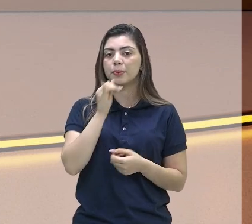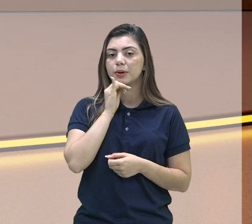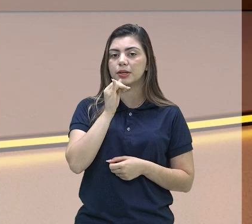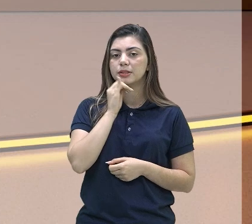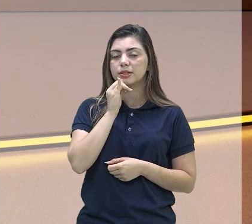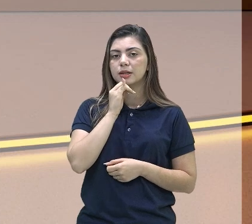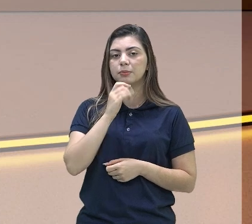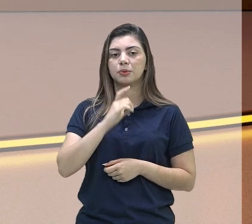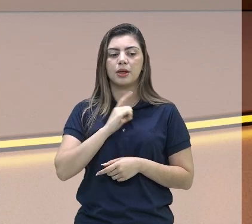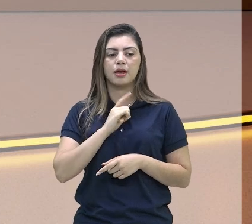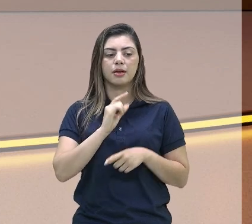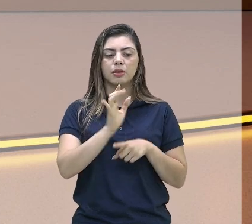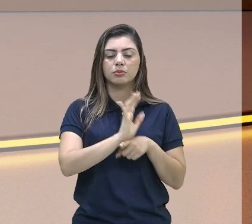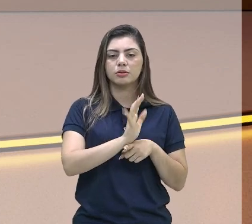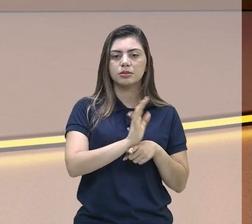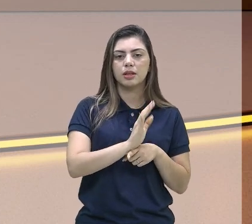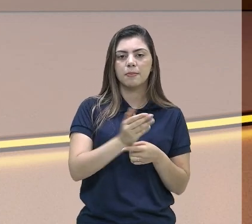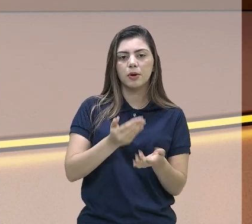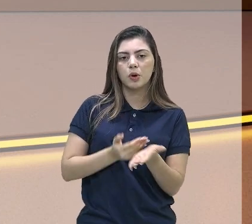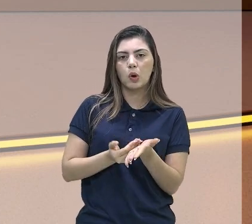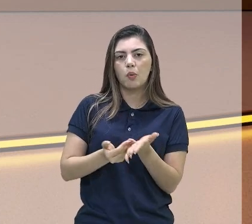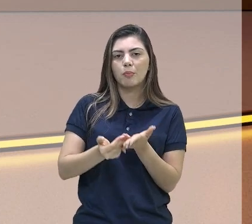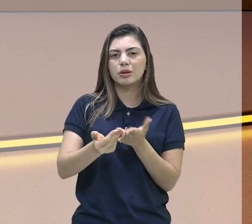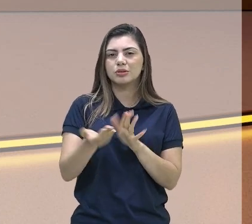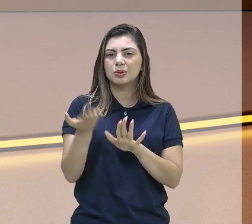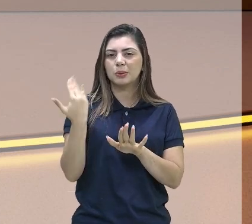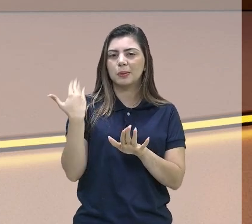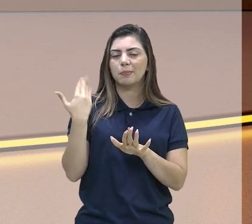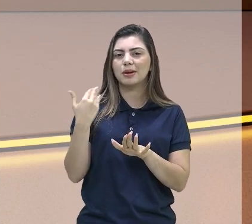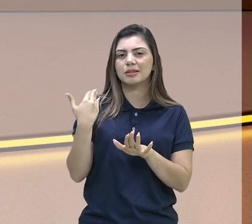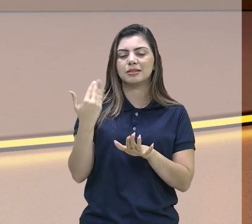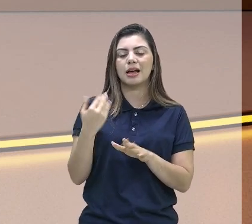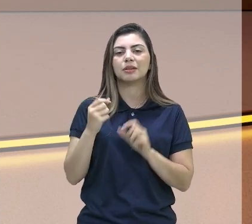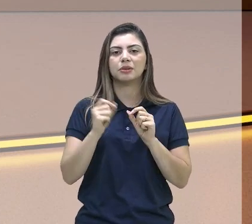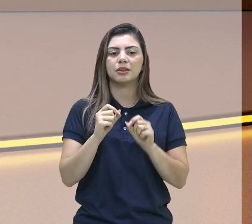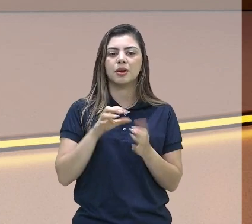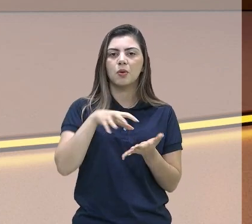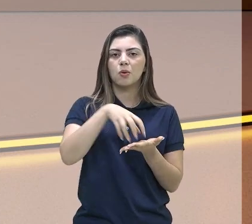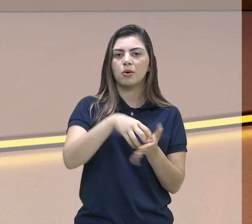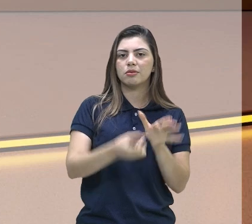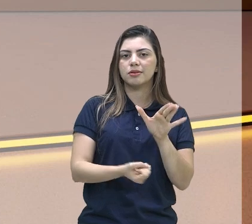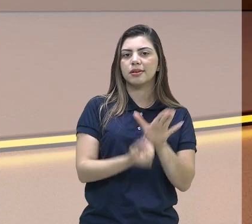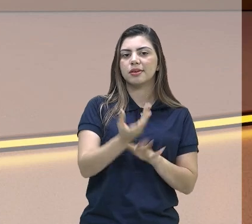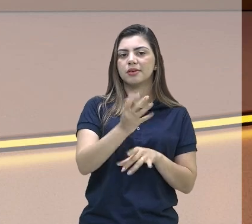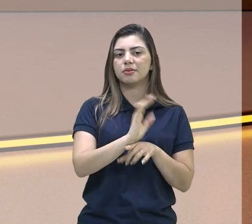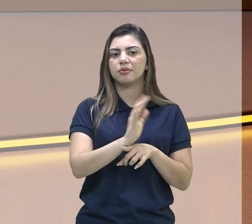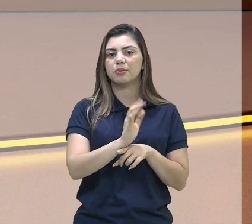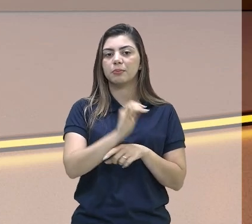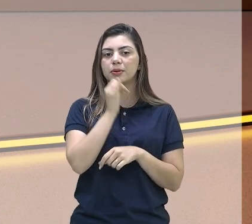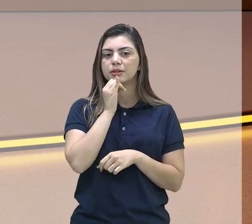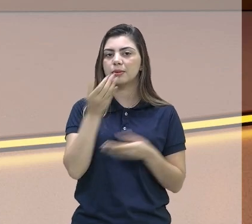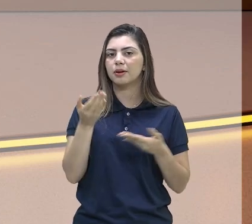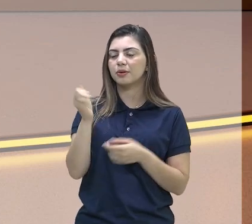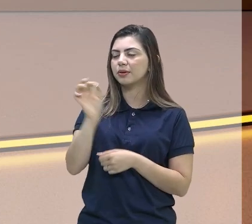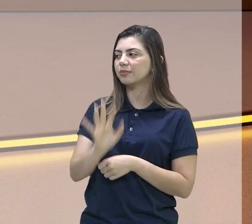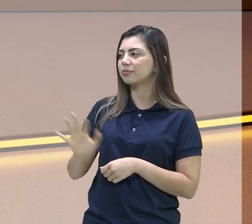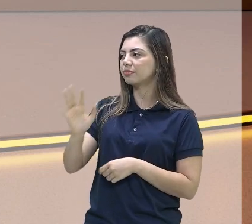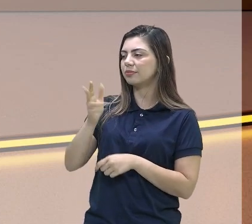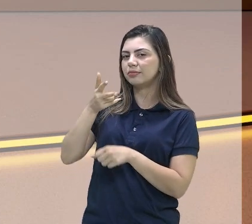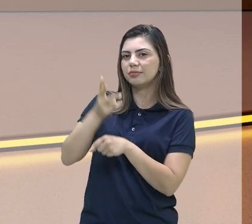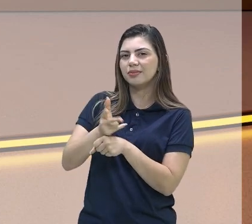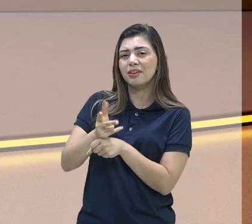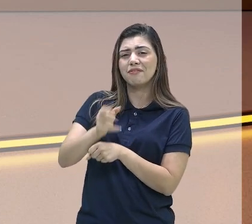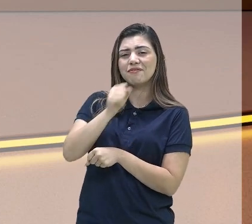pra gente, desde quando começou, né, a indústria cinematográfica. Temos aqui uma imagem de uma câmera